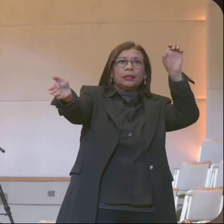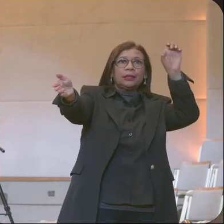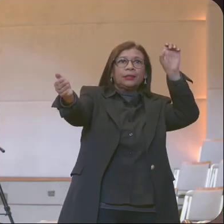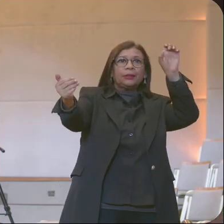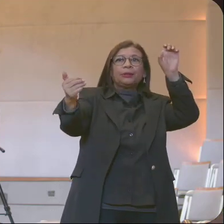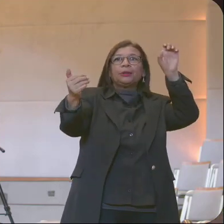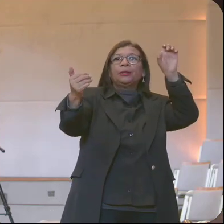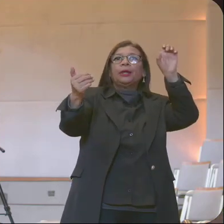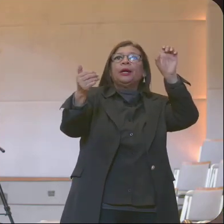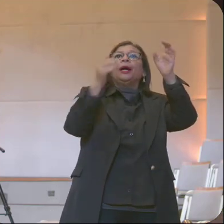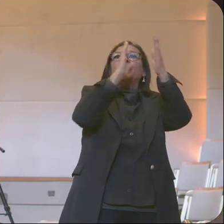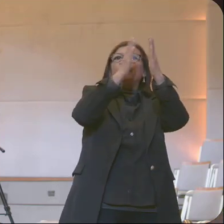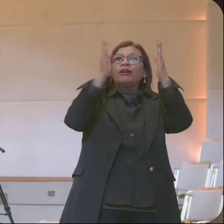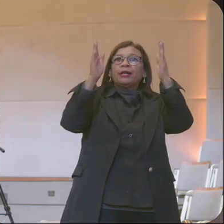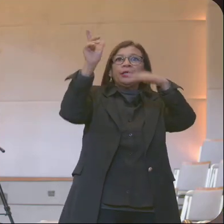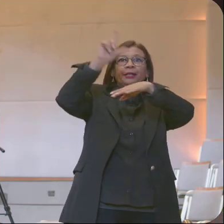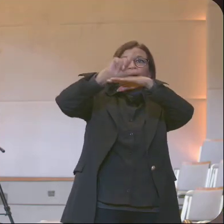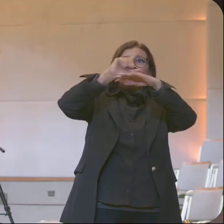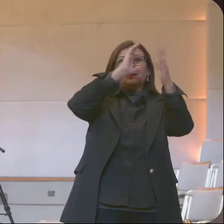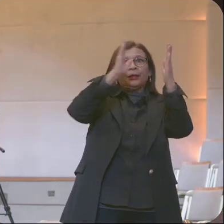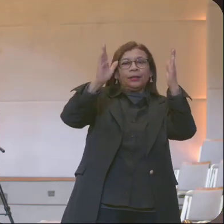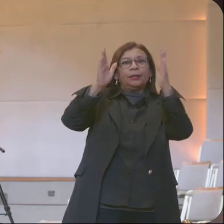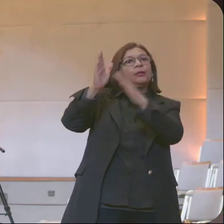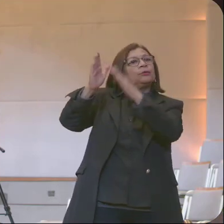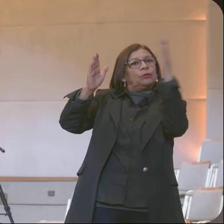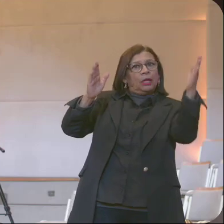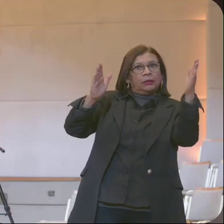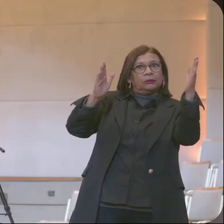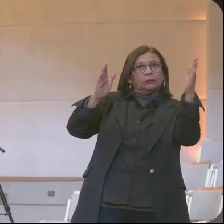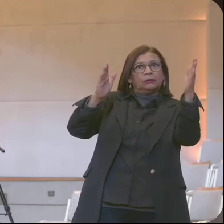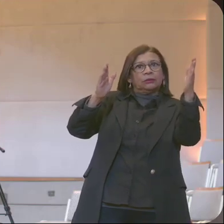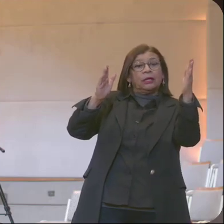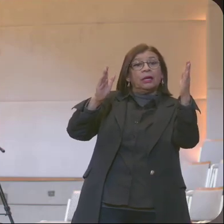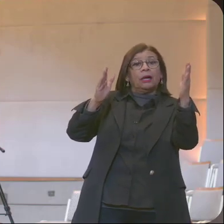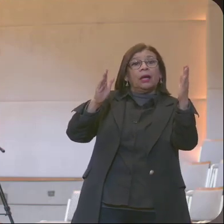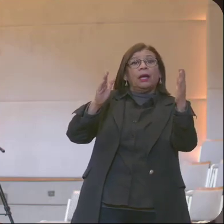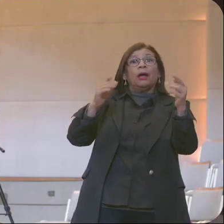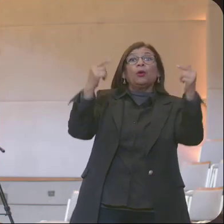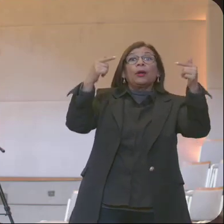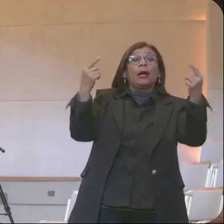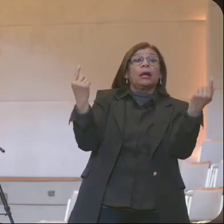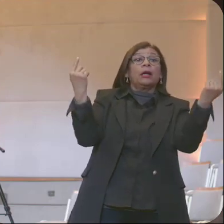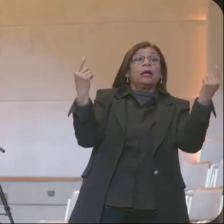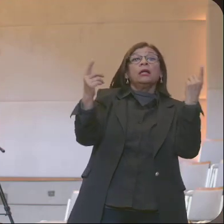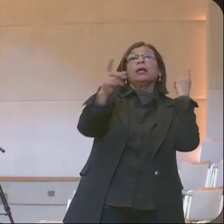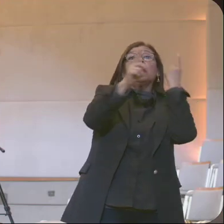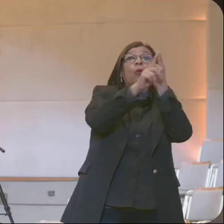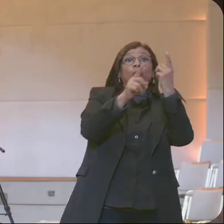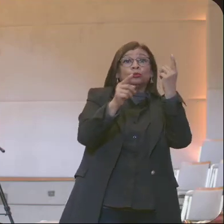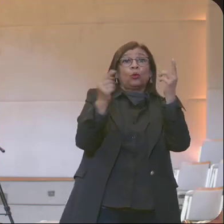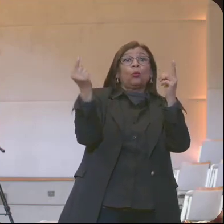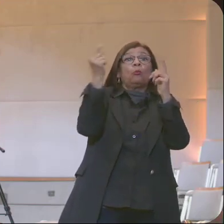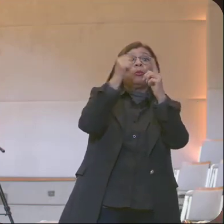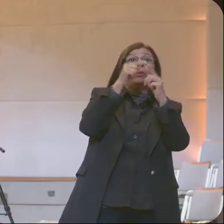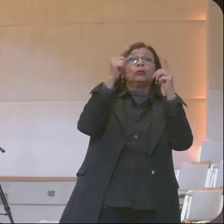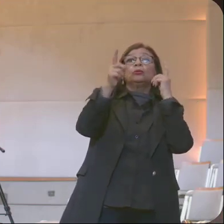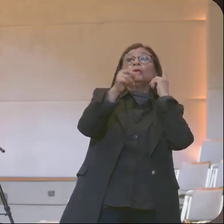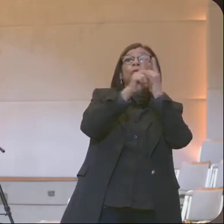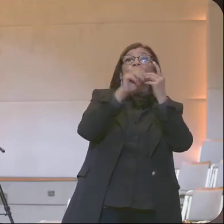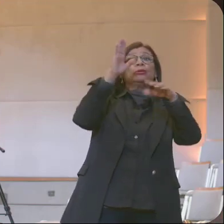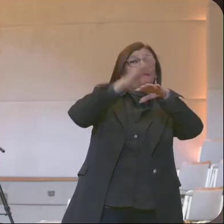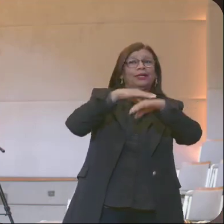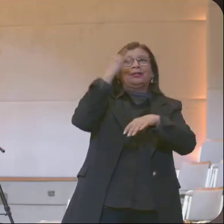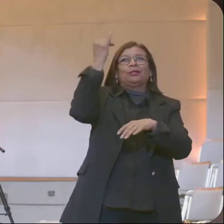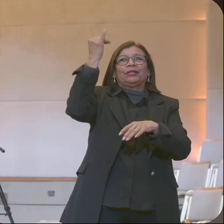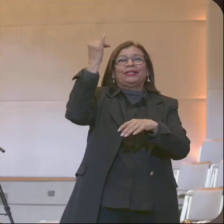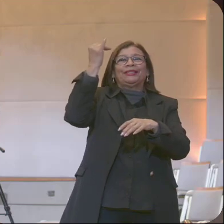A livraria fica ao lado. O pessoal diz assim, fica do lado da livraria. Não, o ponto de encontro é mais importante. Então,